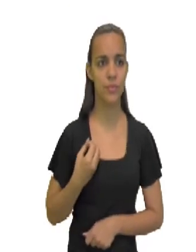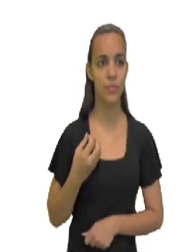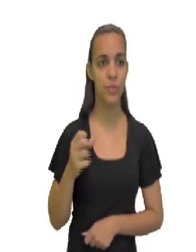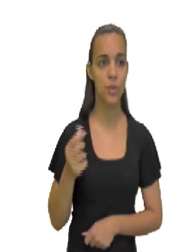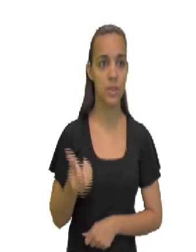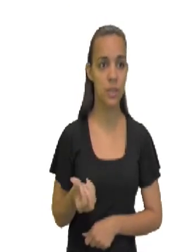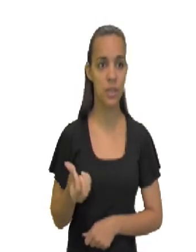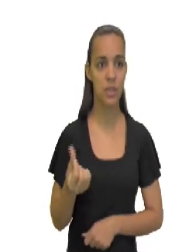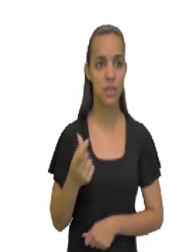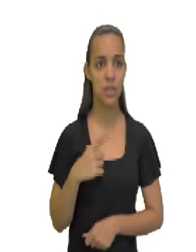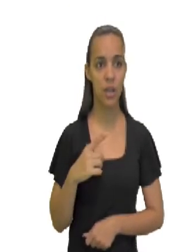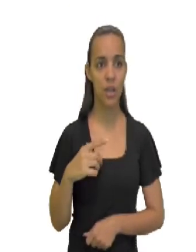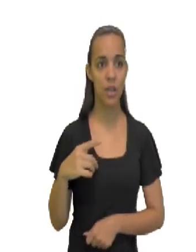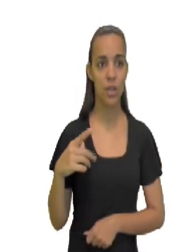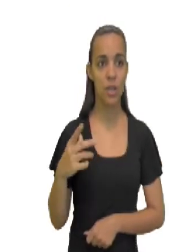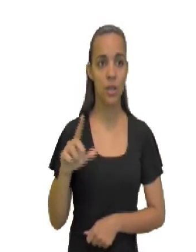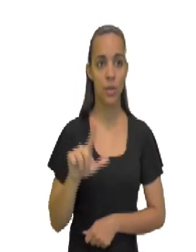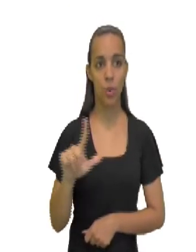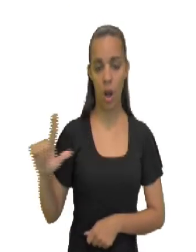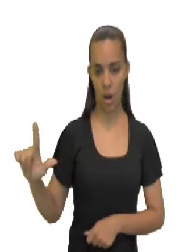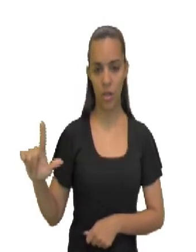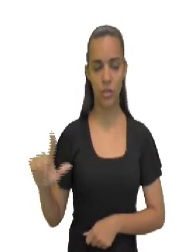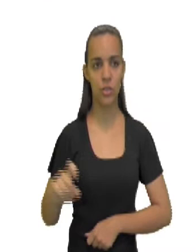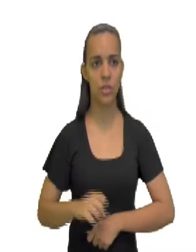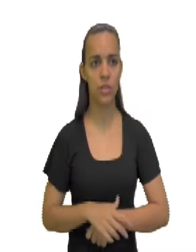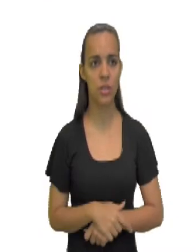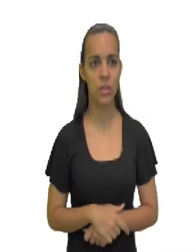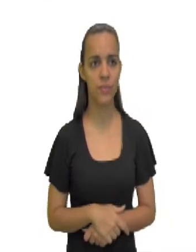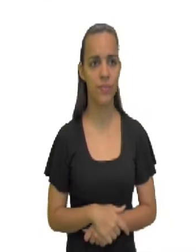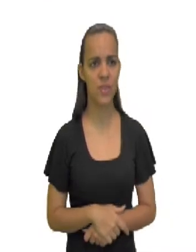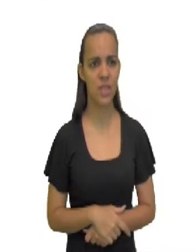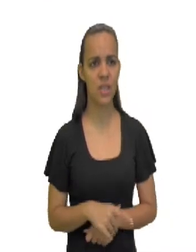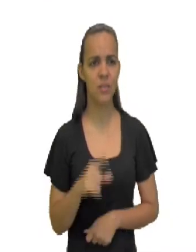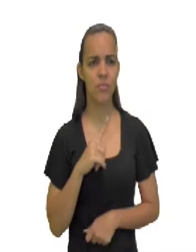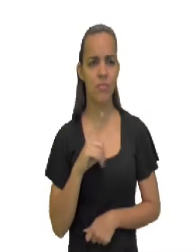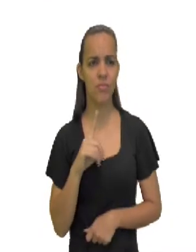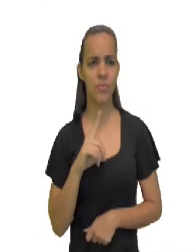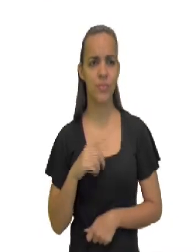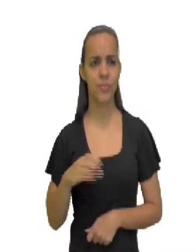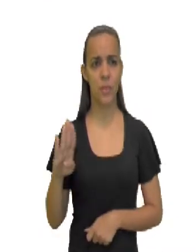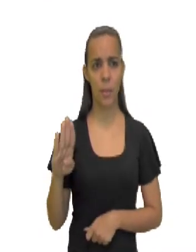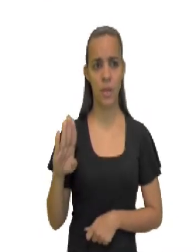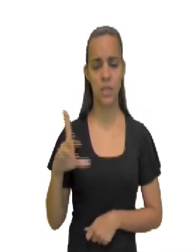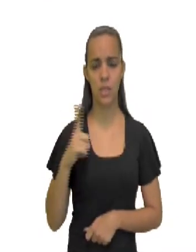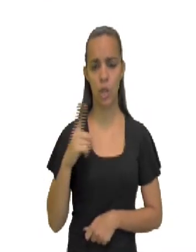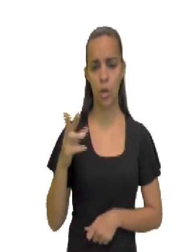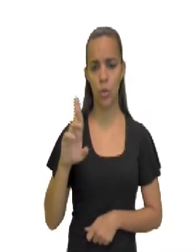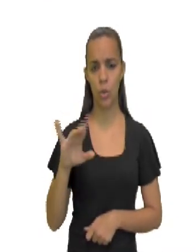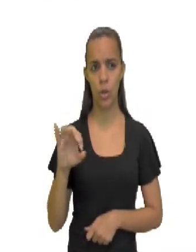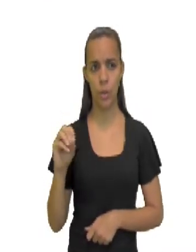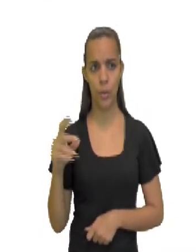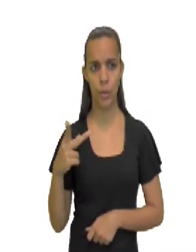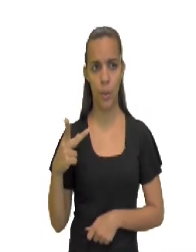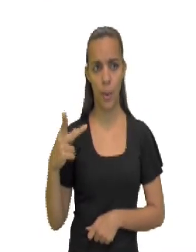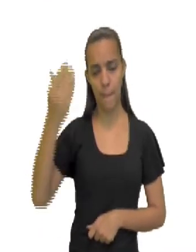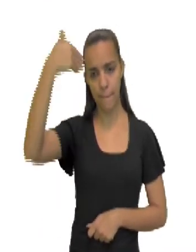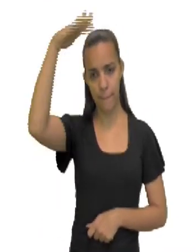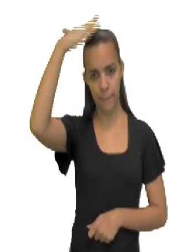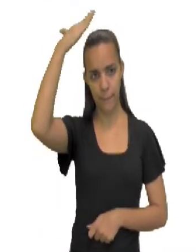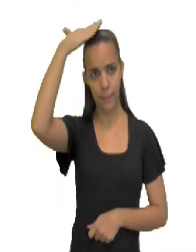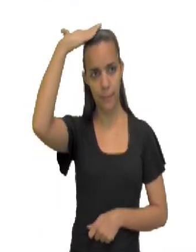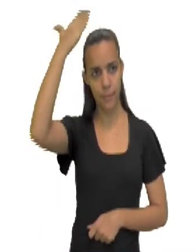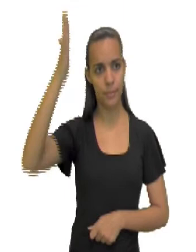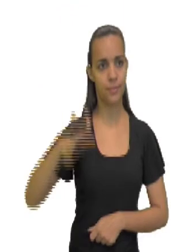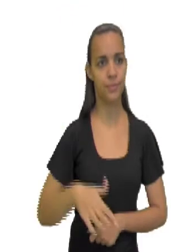Leste. Número 6, bacia do rio Paraná. Número 7, bacia do rio